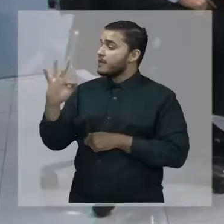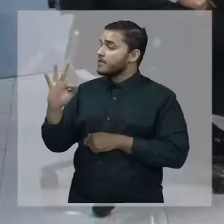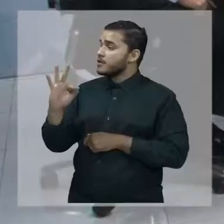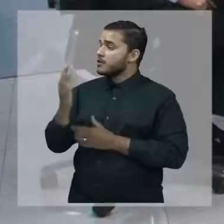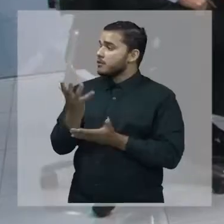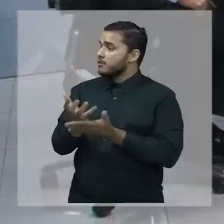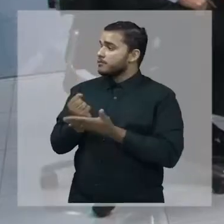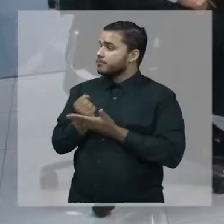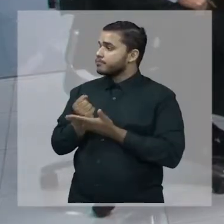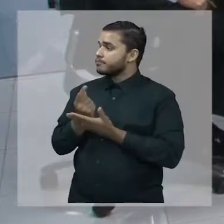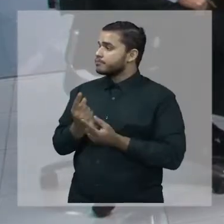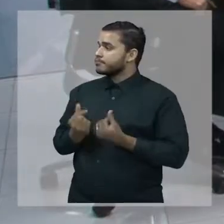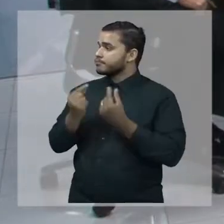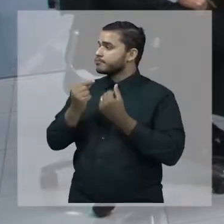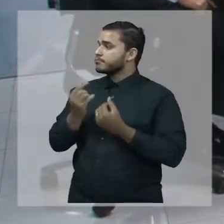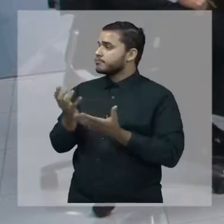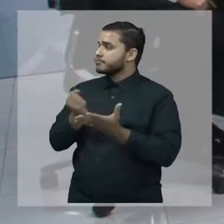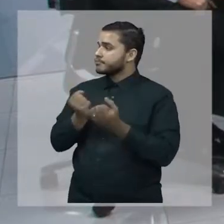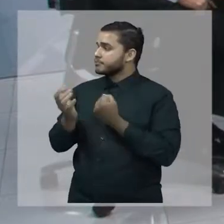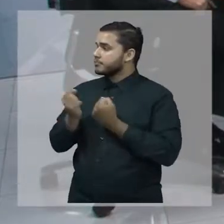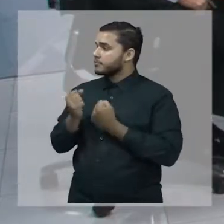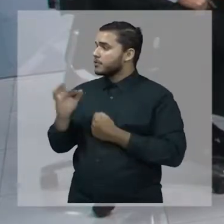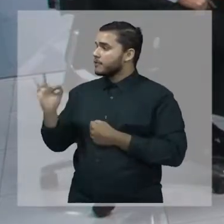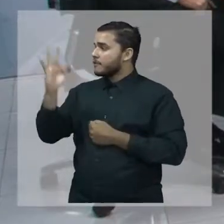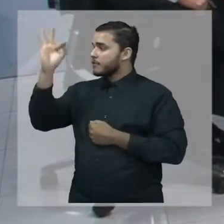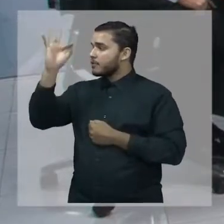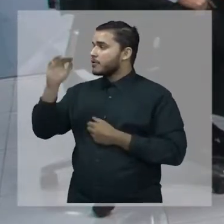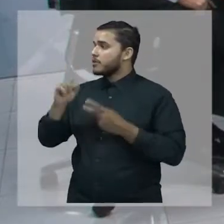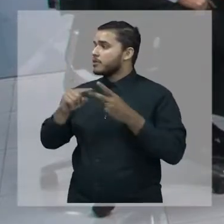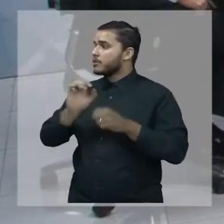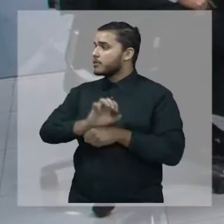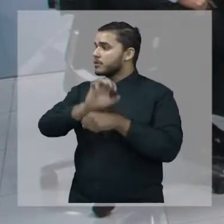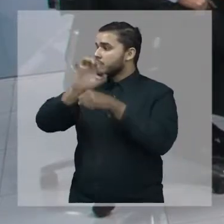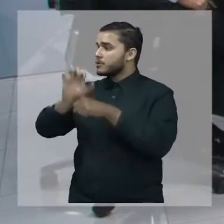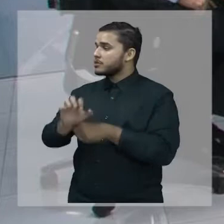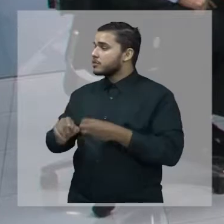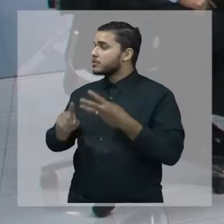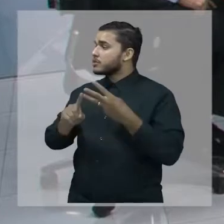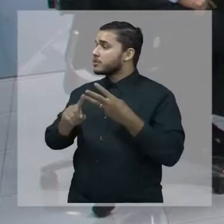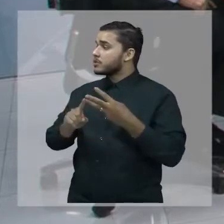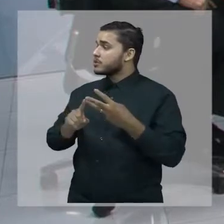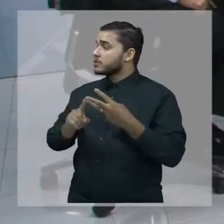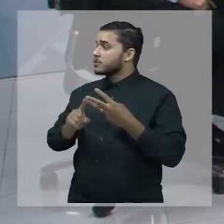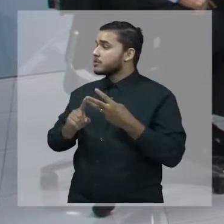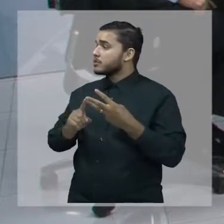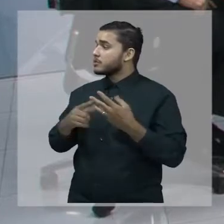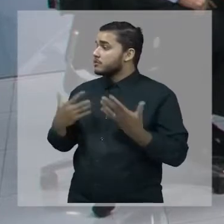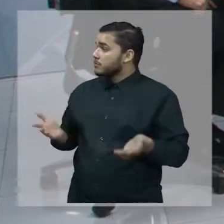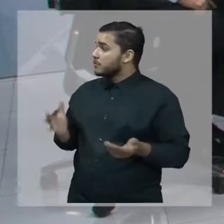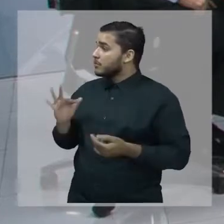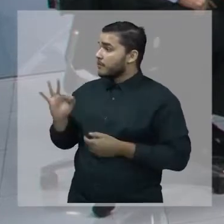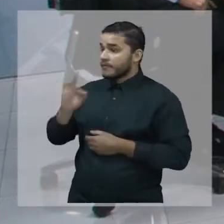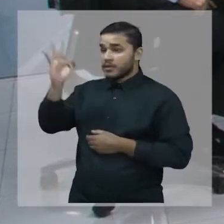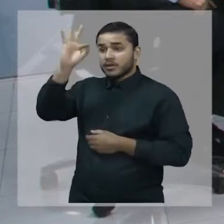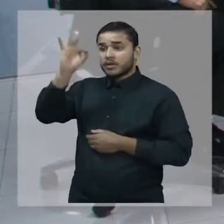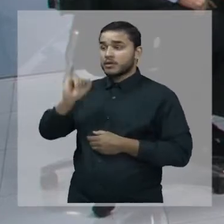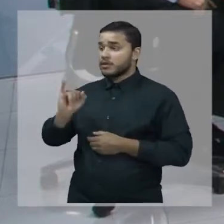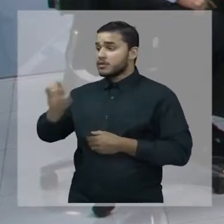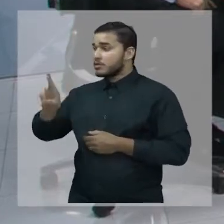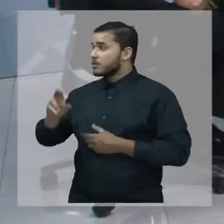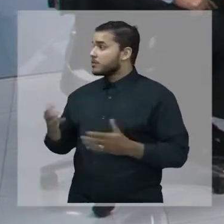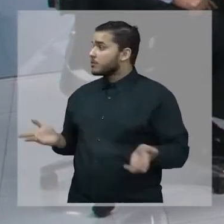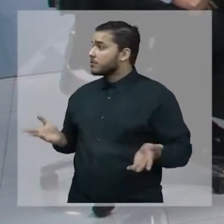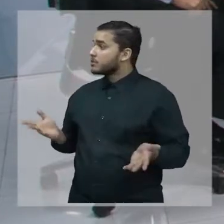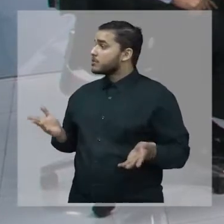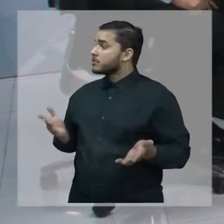natureza? É sobre rendimentos. Não, eu sei, eu digo, ele é federal, é estadual? Não, ele é federal, mas é a Constituição